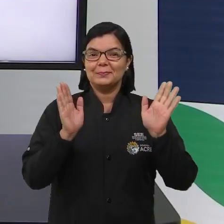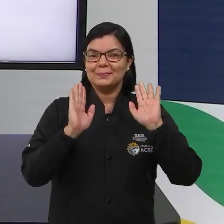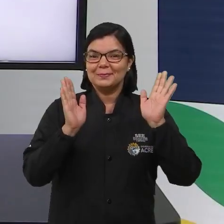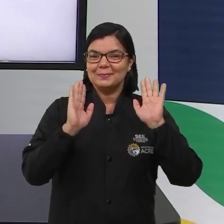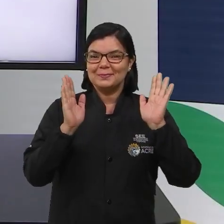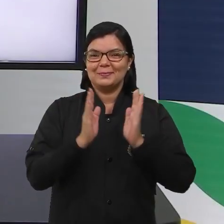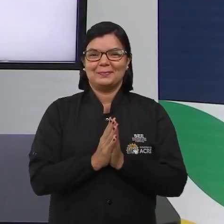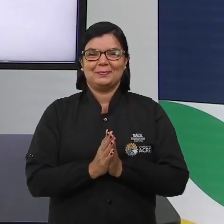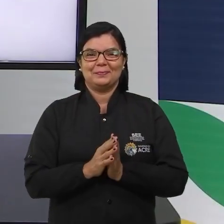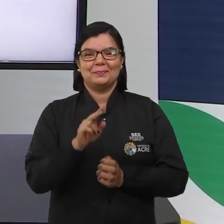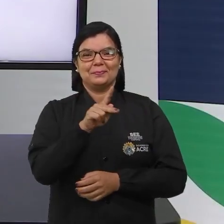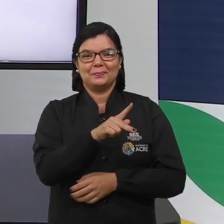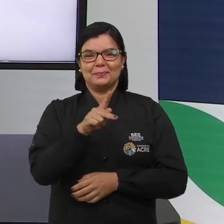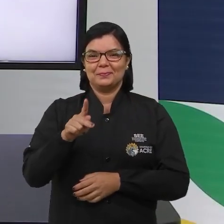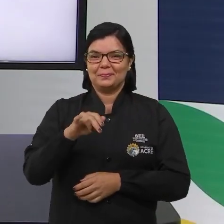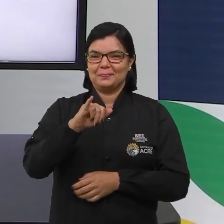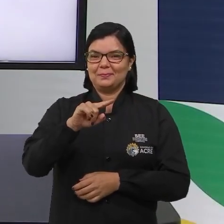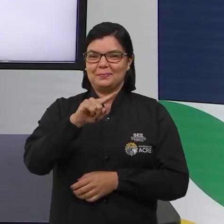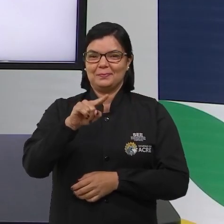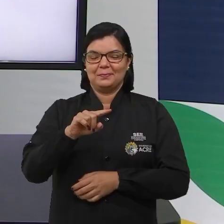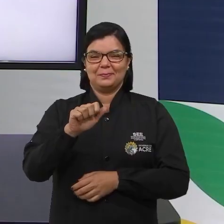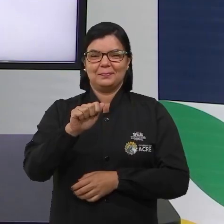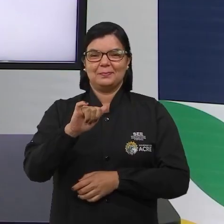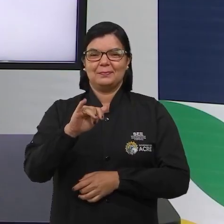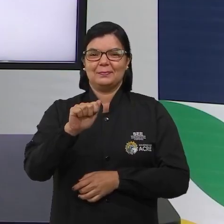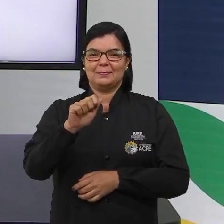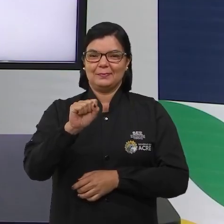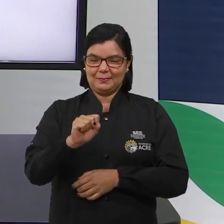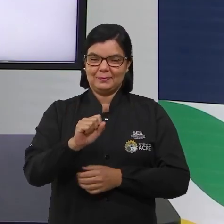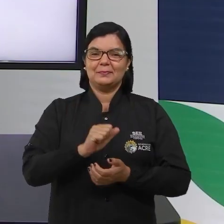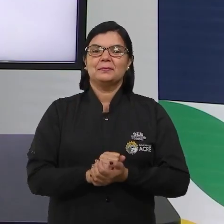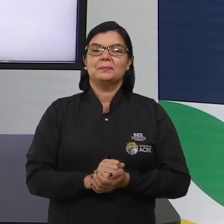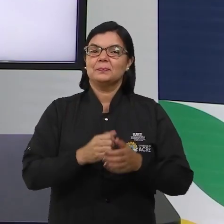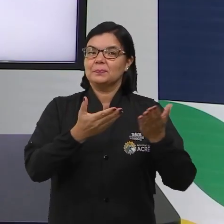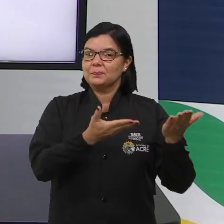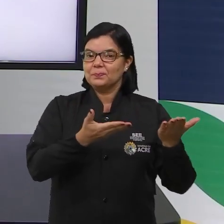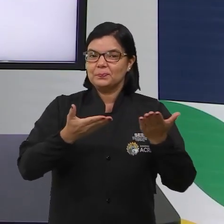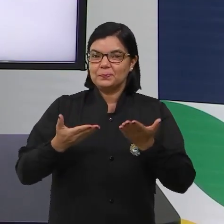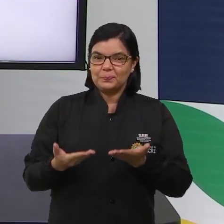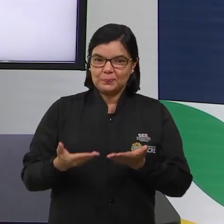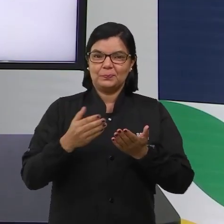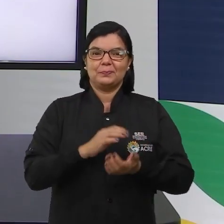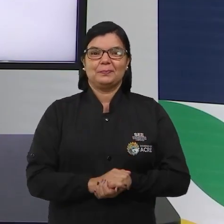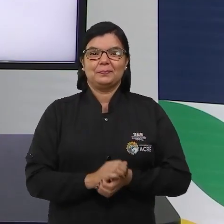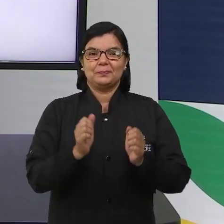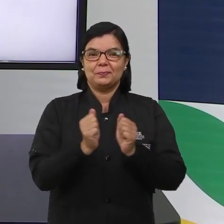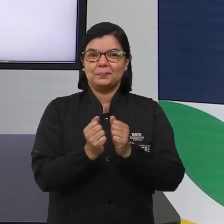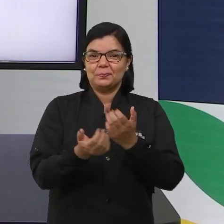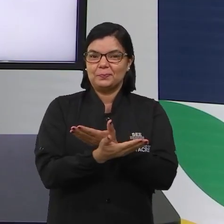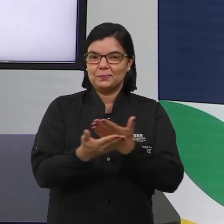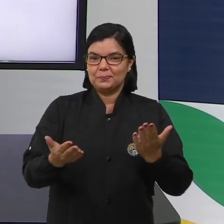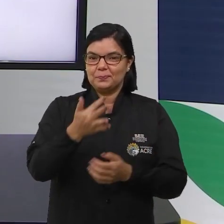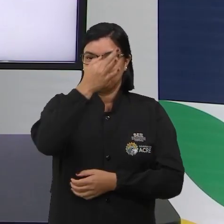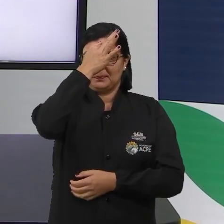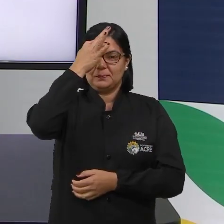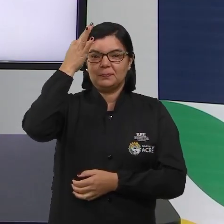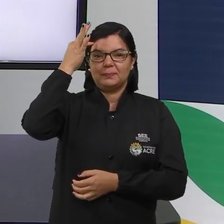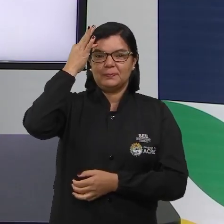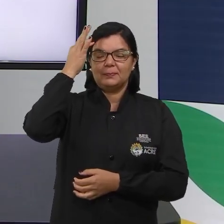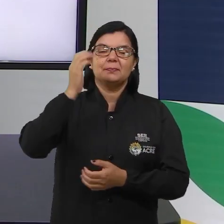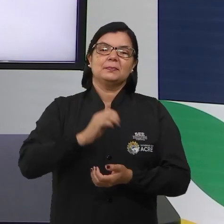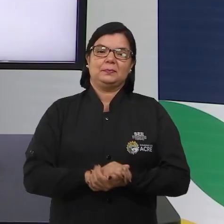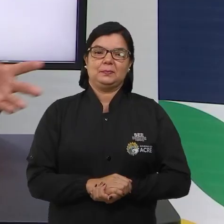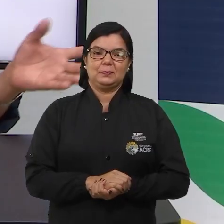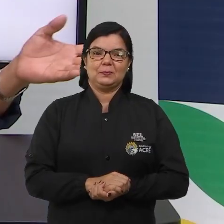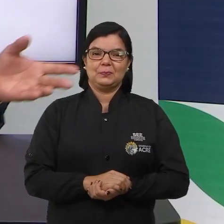Olá pessoal, sou o professor Isaías e estou aqui para mais encontro com vocês e a filosofia. Estou